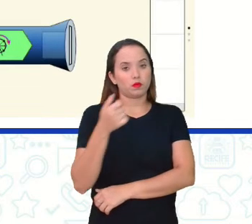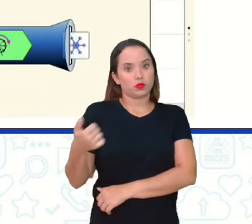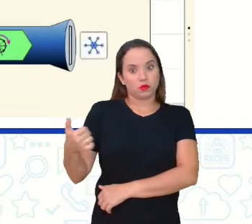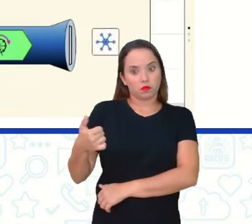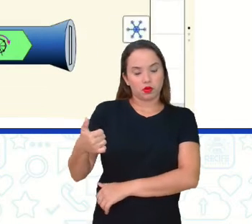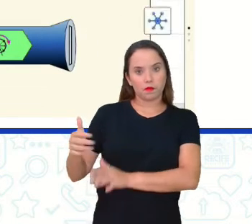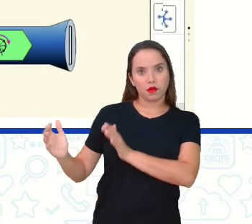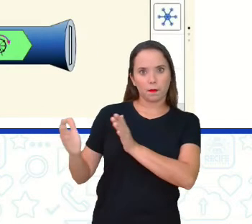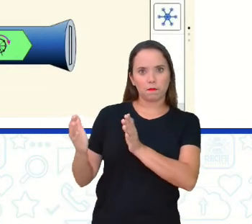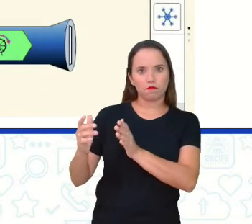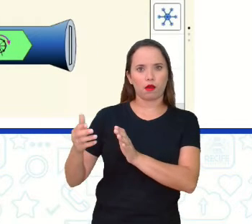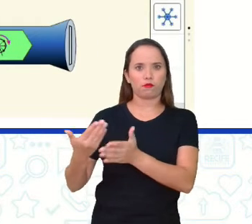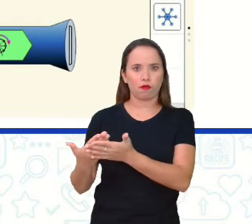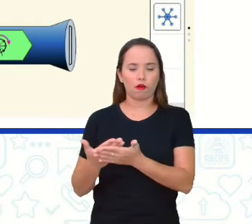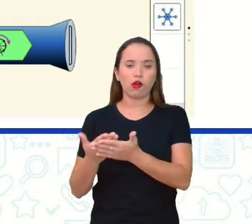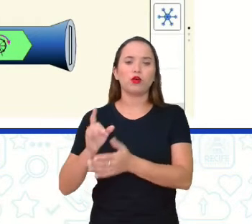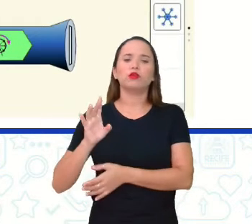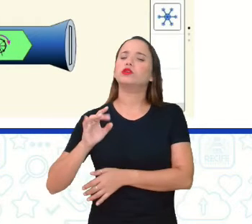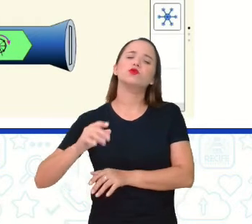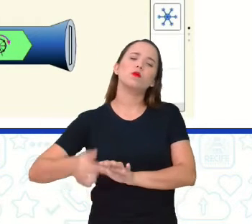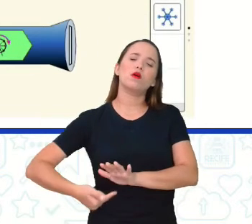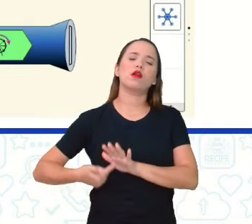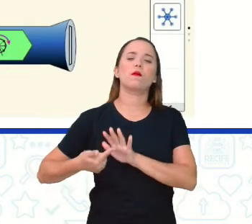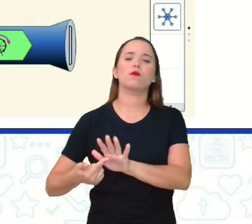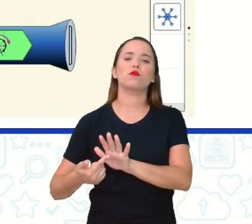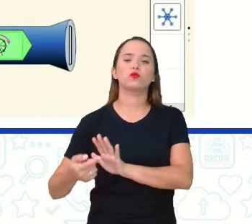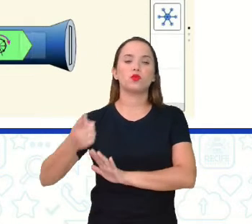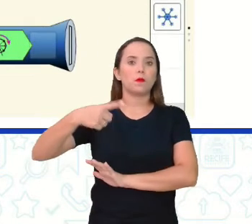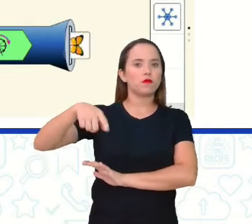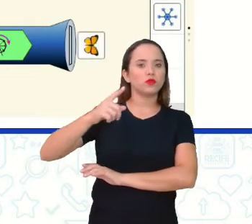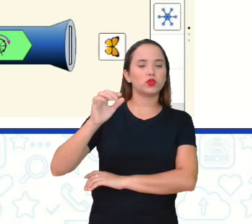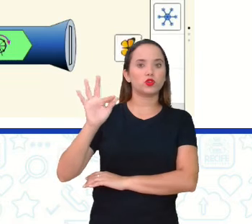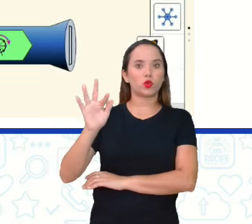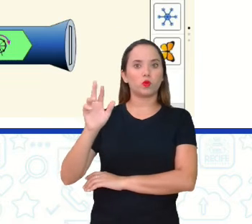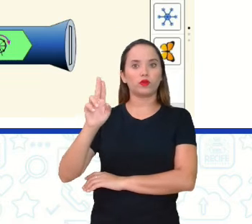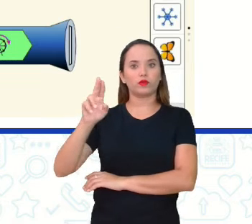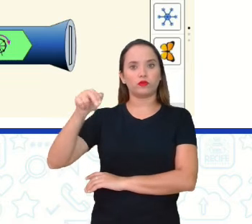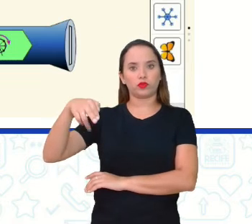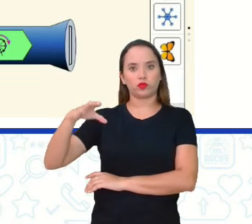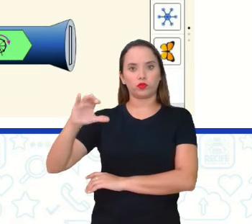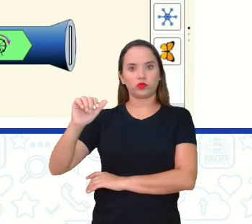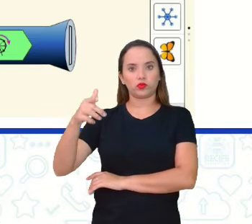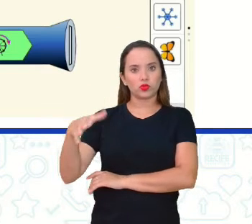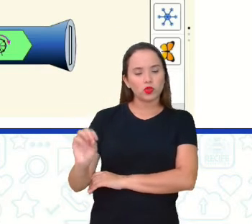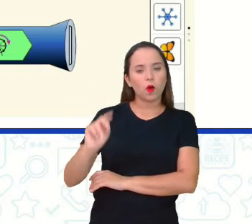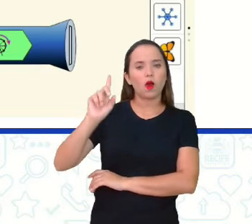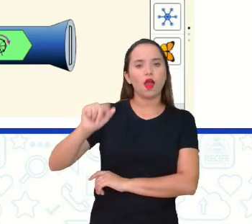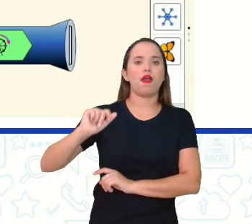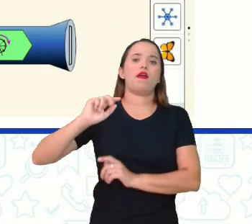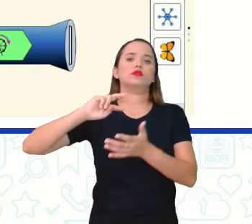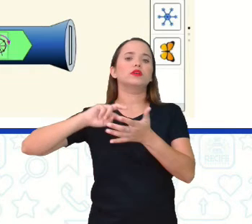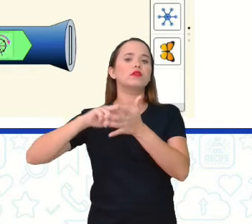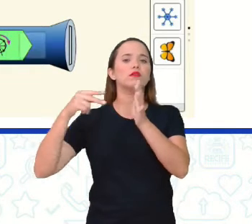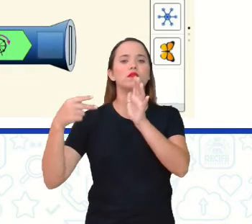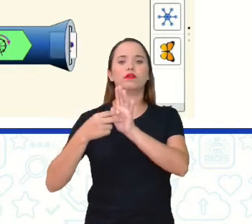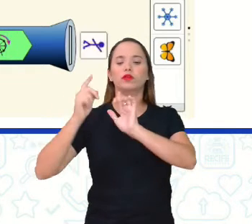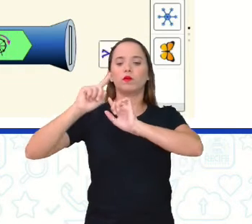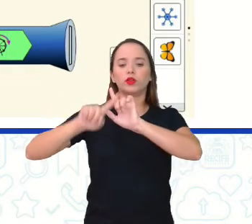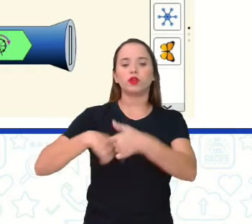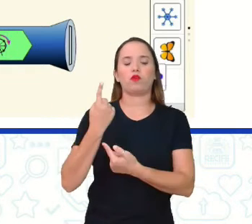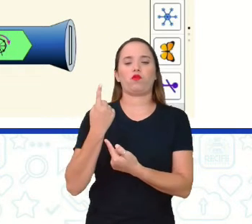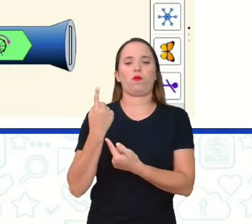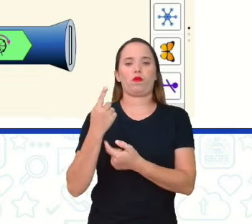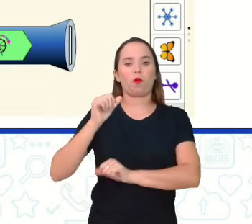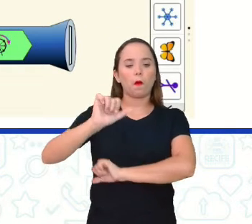é simplesmente para evidenciar a questão de que uma função é uma transformação, uma modificação de uma coisa em